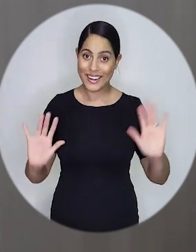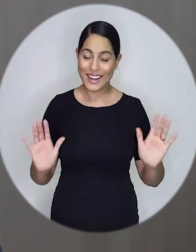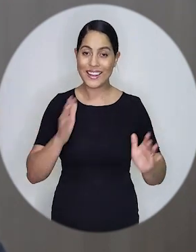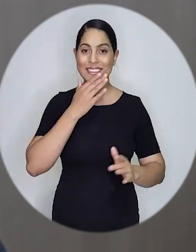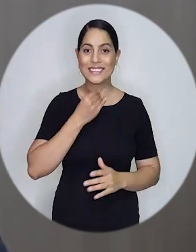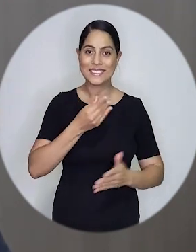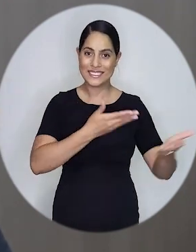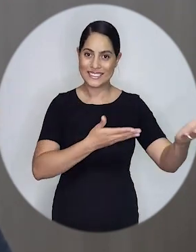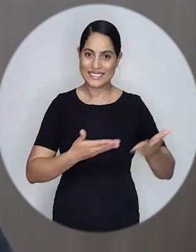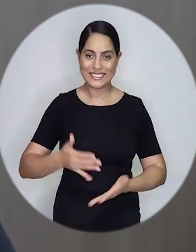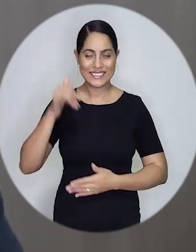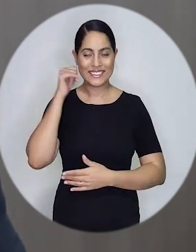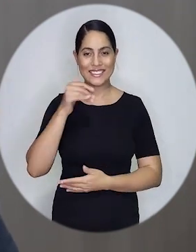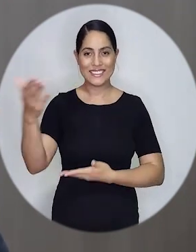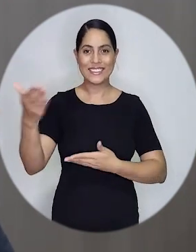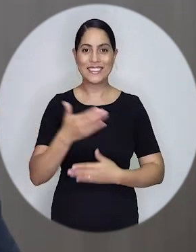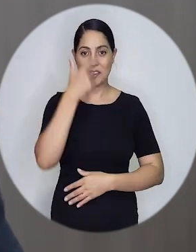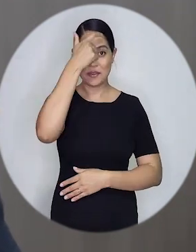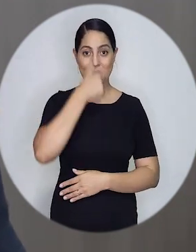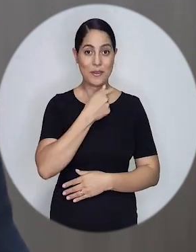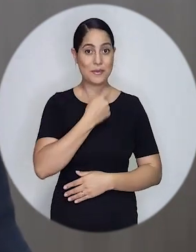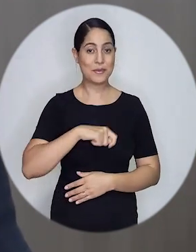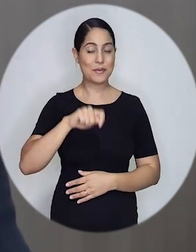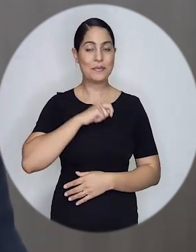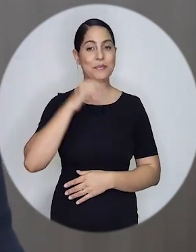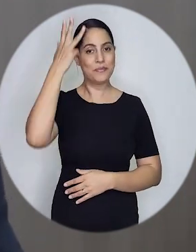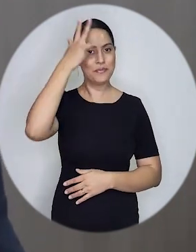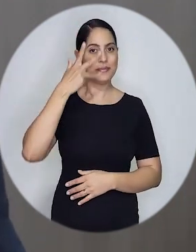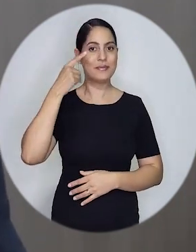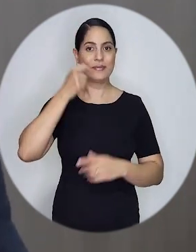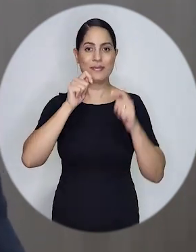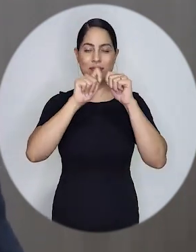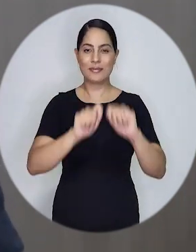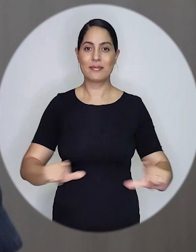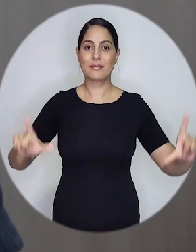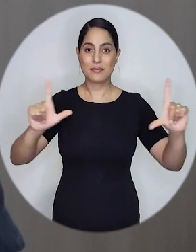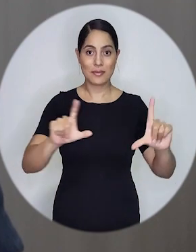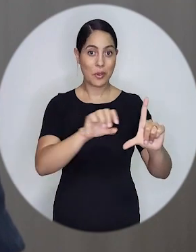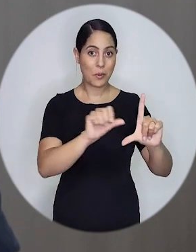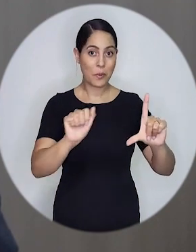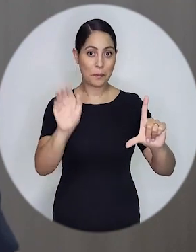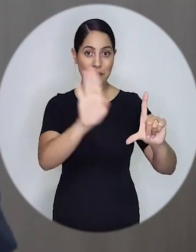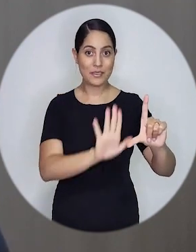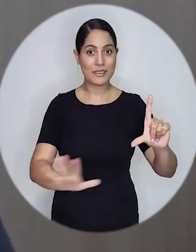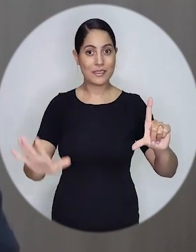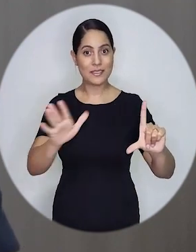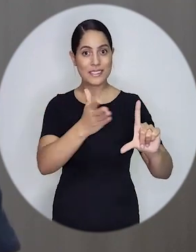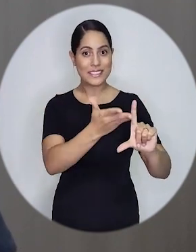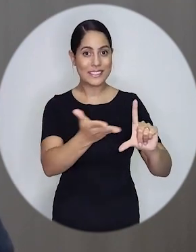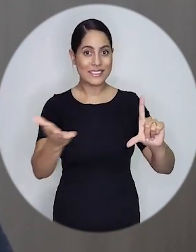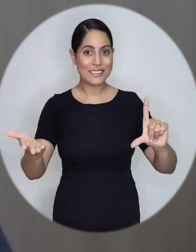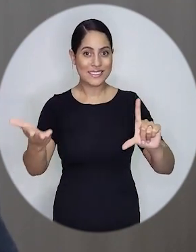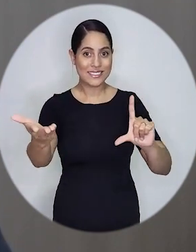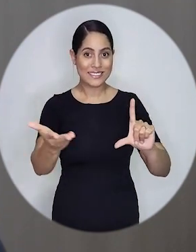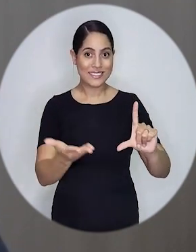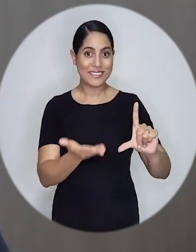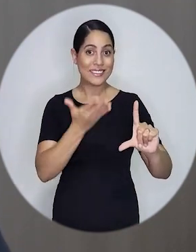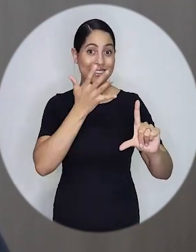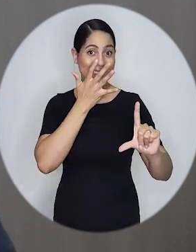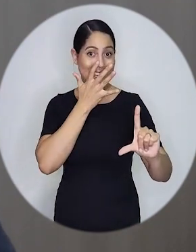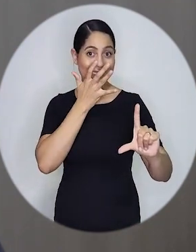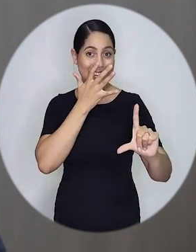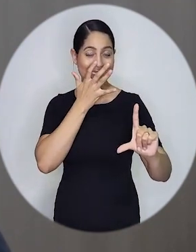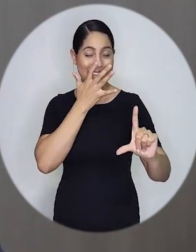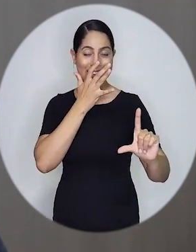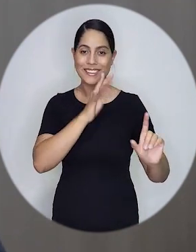Olá, seja bem-vindo, seja bem-vinda. Eu sou Mariana Xavier e esse é o programa OAB Nacional. A partir de agora, você é o nosso